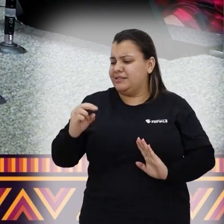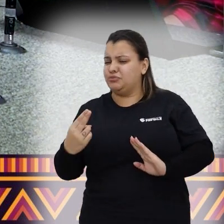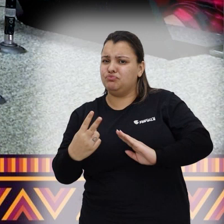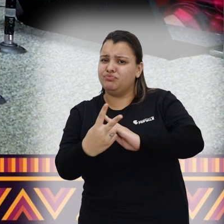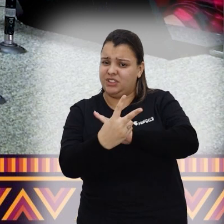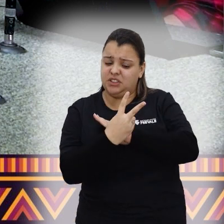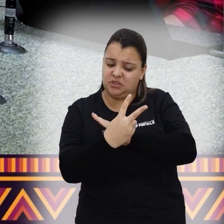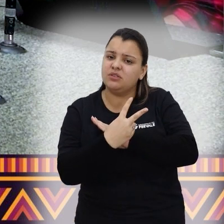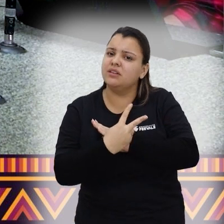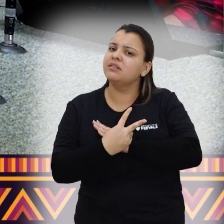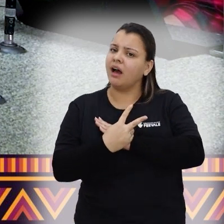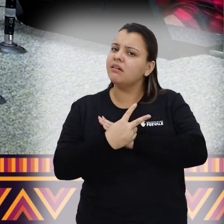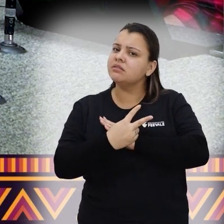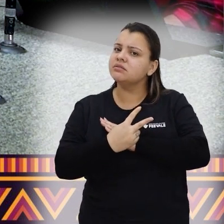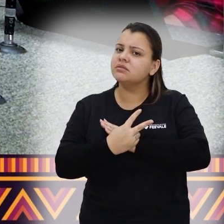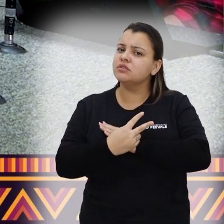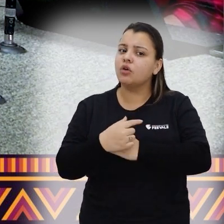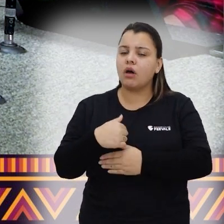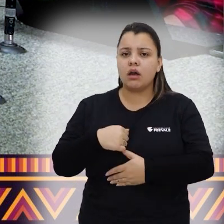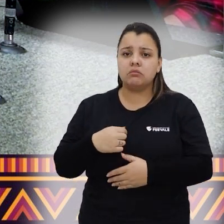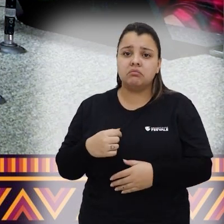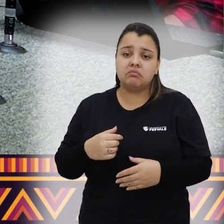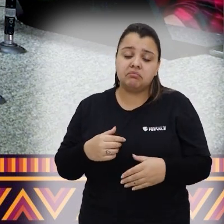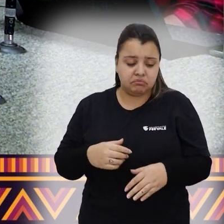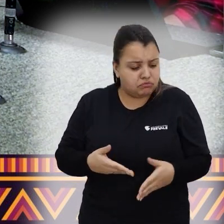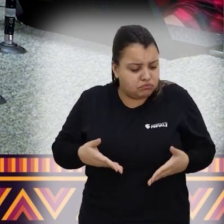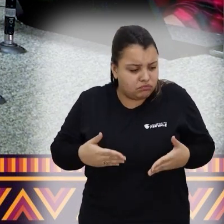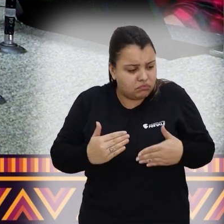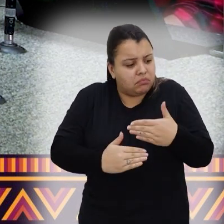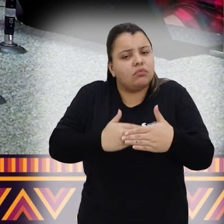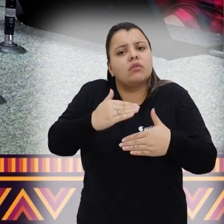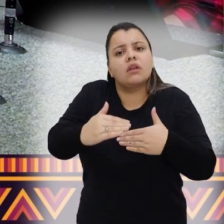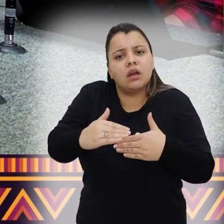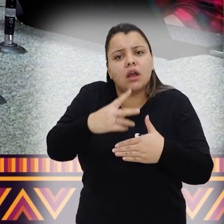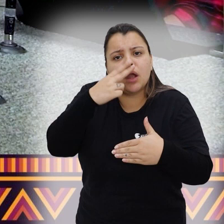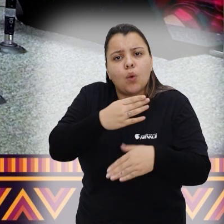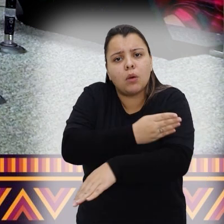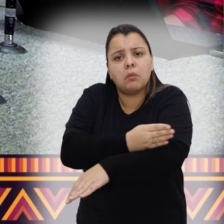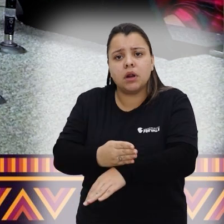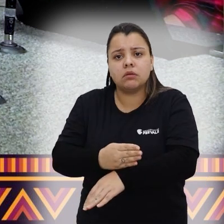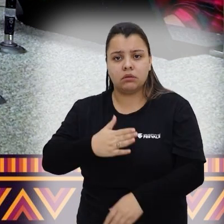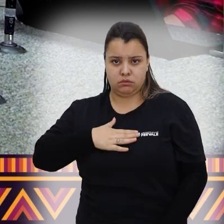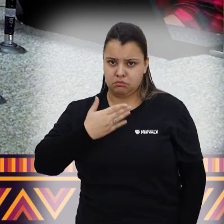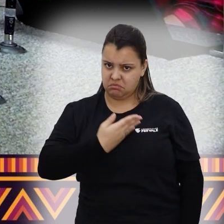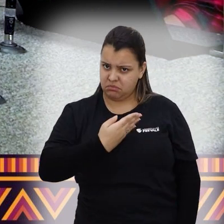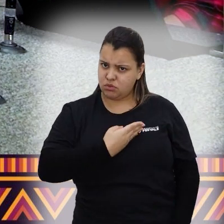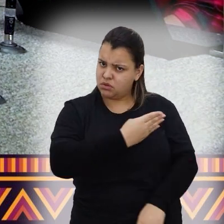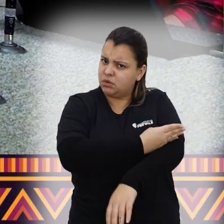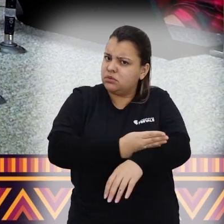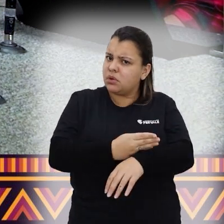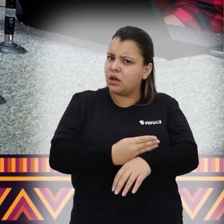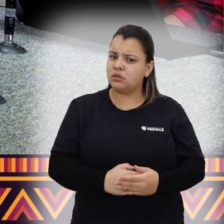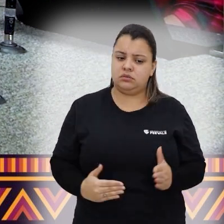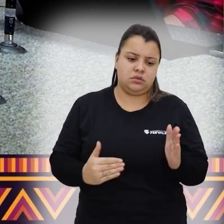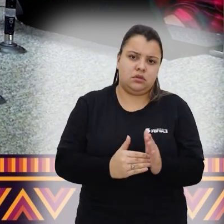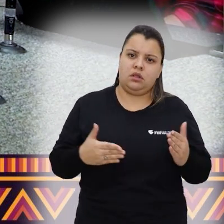cuidado maior, eu fui criado como um menino branco. Então, fui para a escola particular. Teus amigos eram brancos? Meus amigos, na grande maioria, ainda